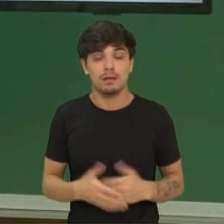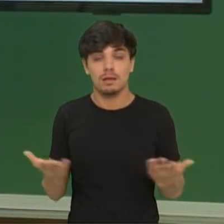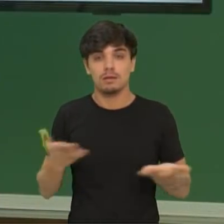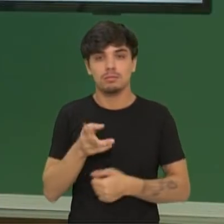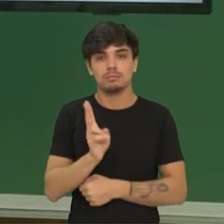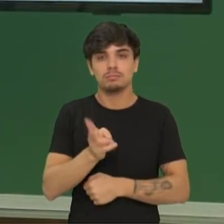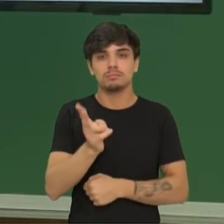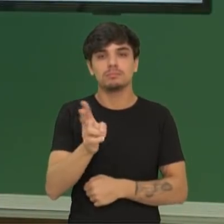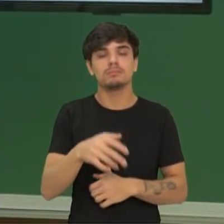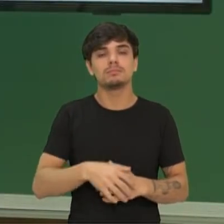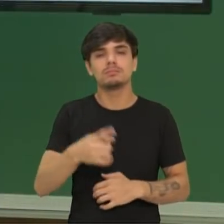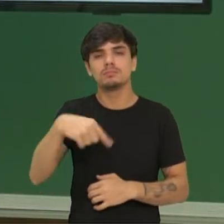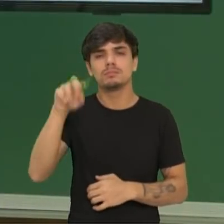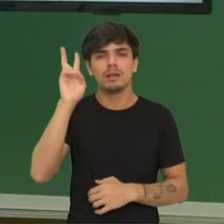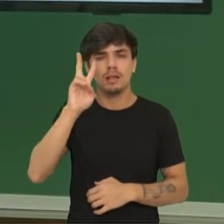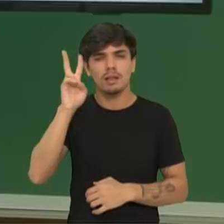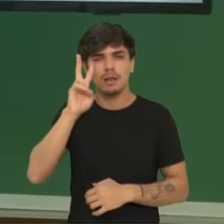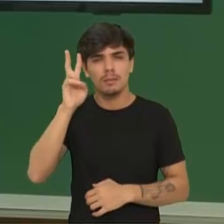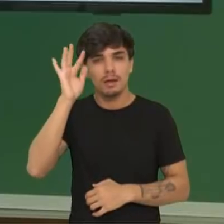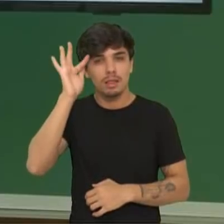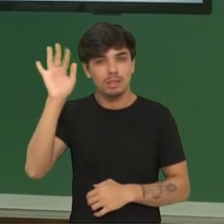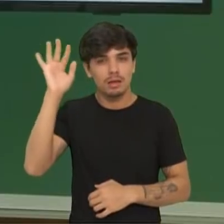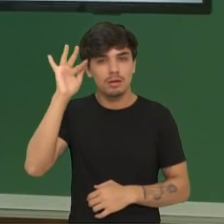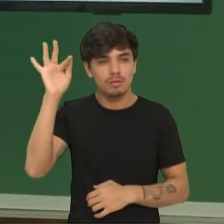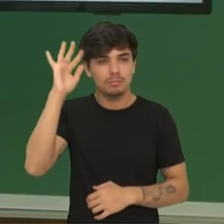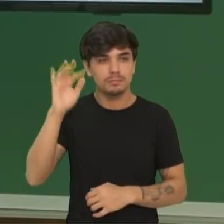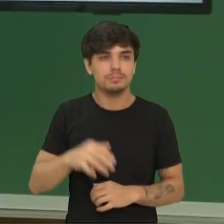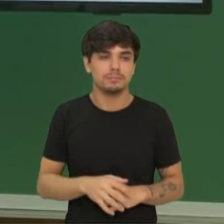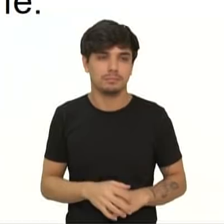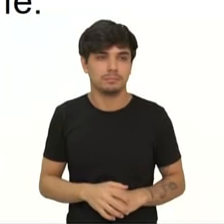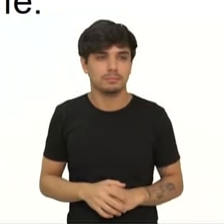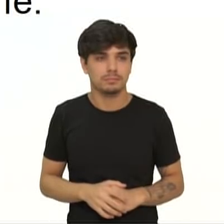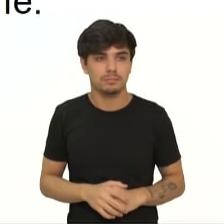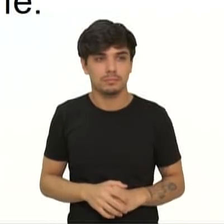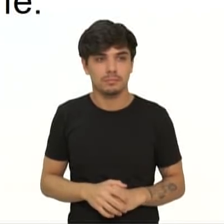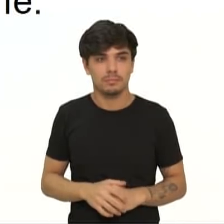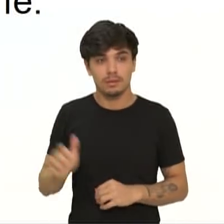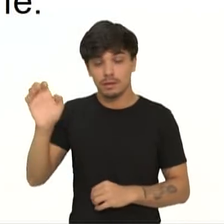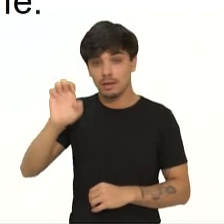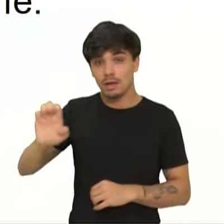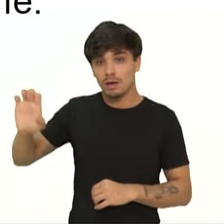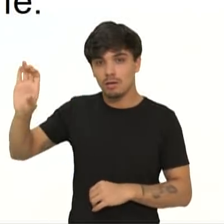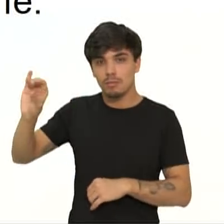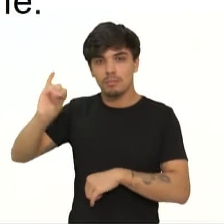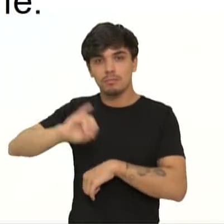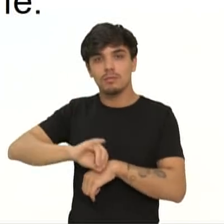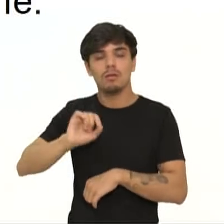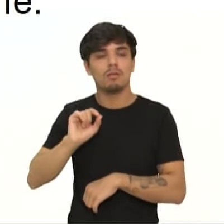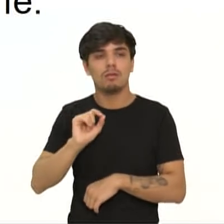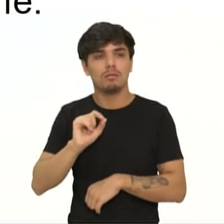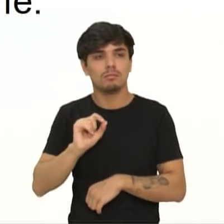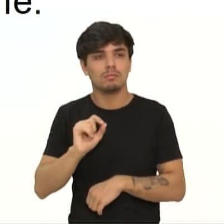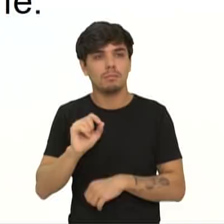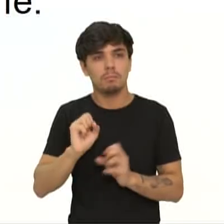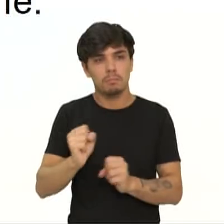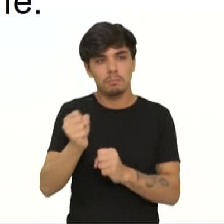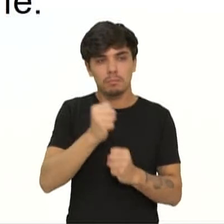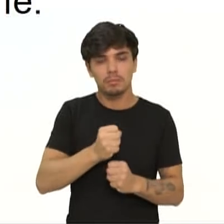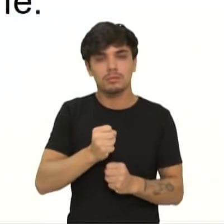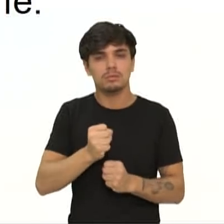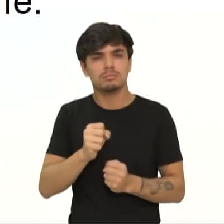Continuando, lembra dos teóricos? Vamos relembrar? Vamos lá. Na Europa Ocidental, o poder absoluto dos